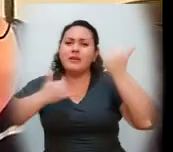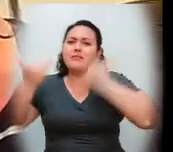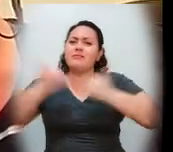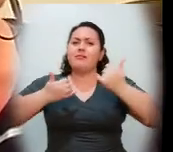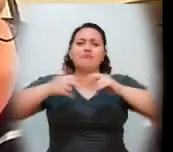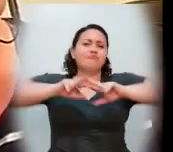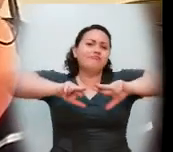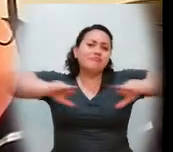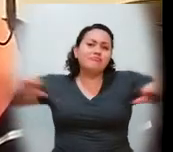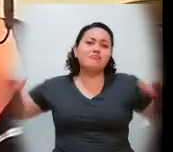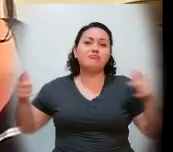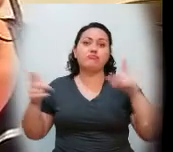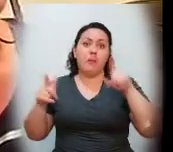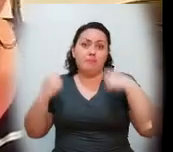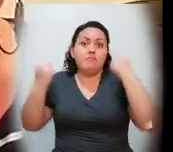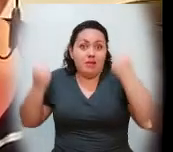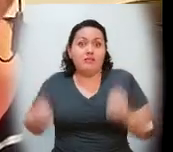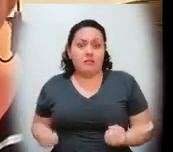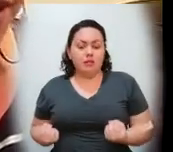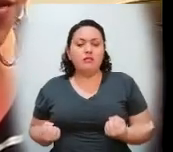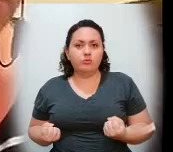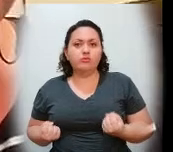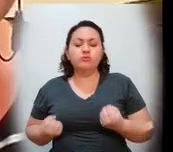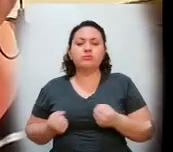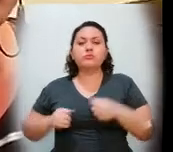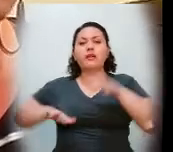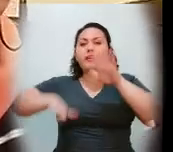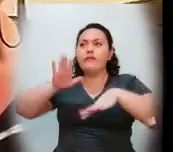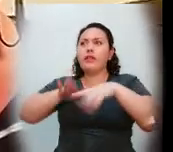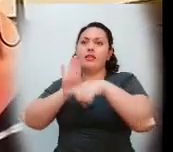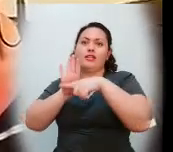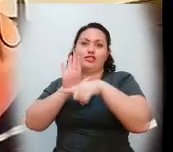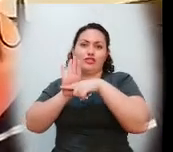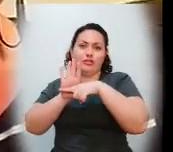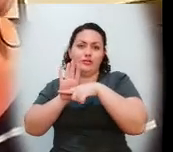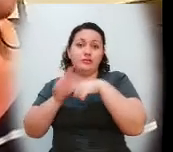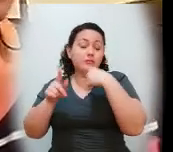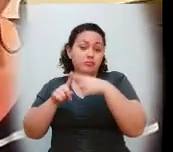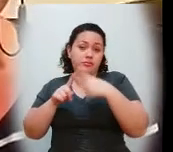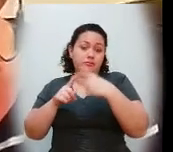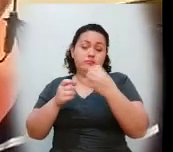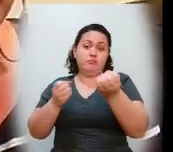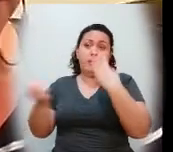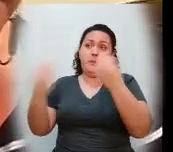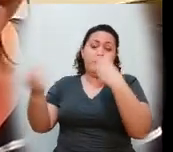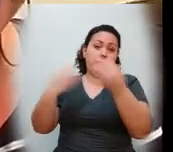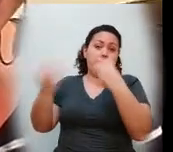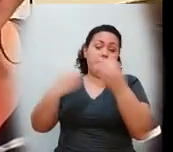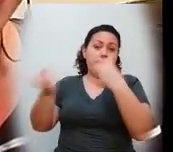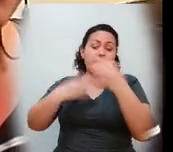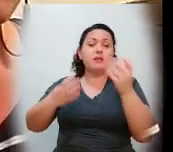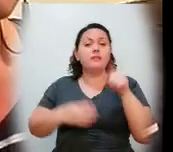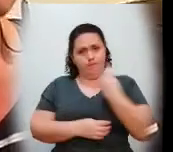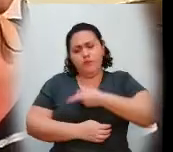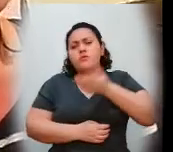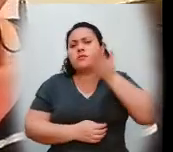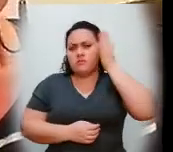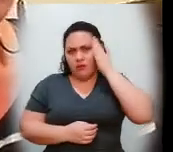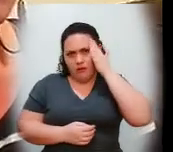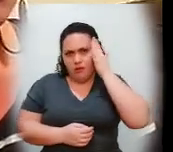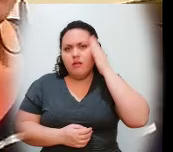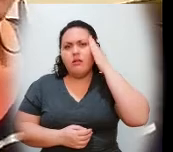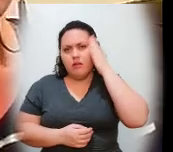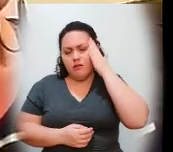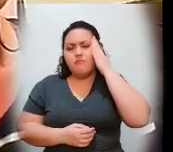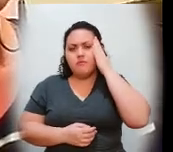essas informações que são de um teor muito intenso e às vezes negativo, porque isso nos bombardeia, né? A gente sabe,